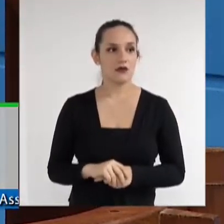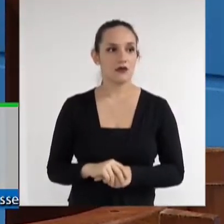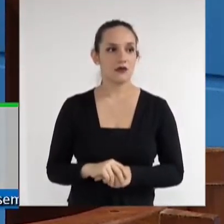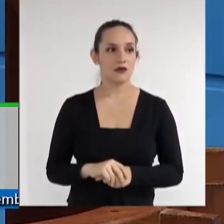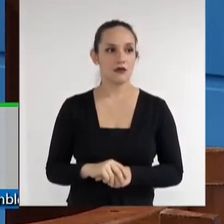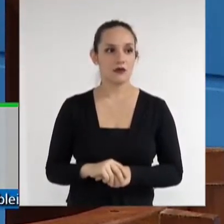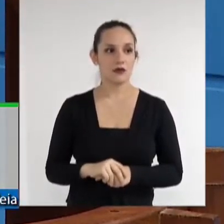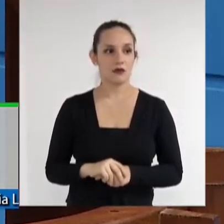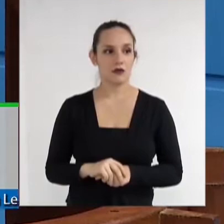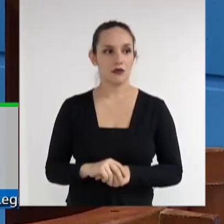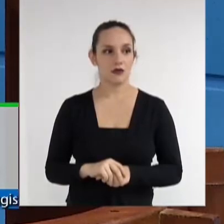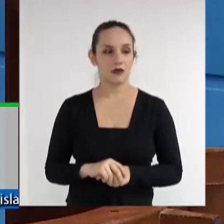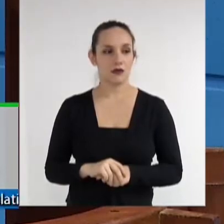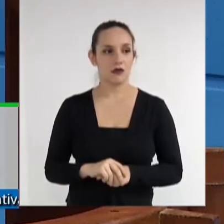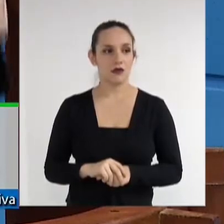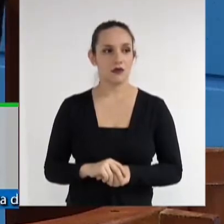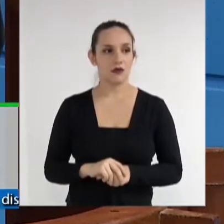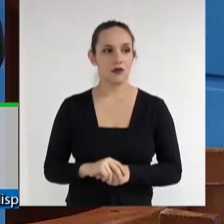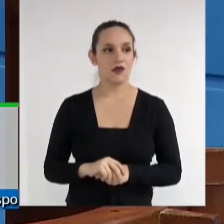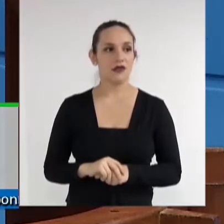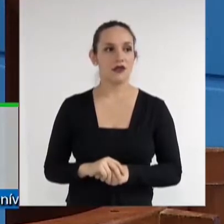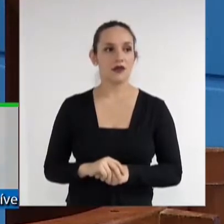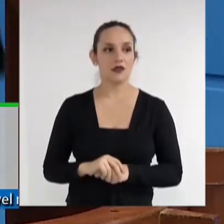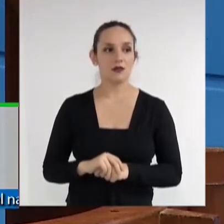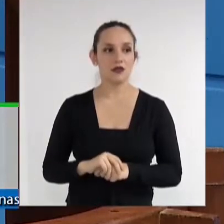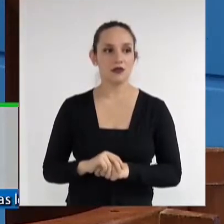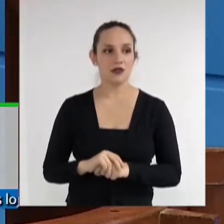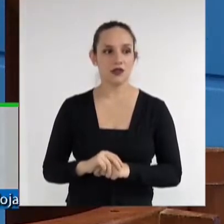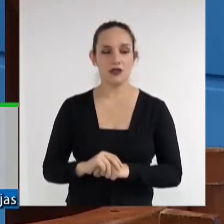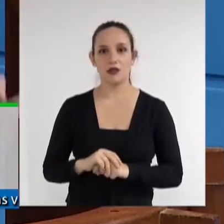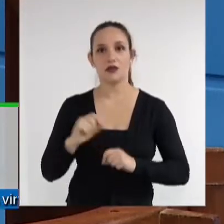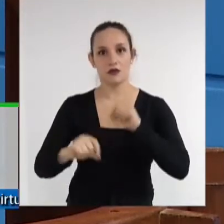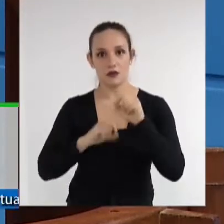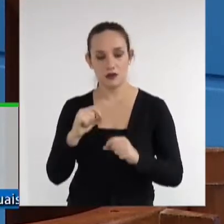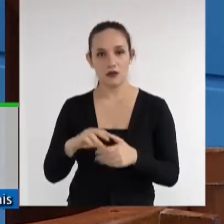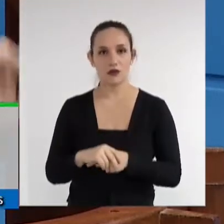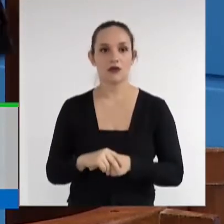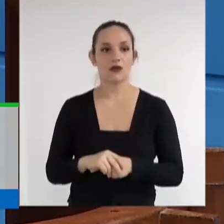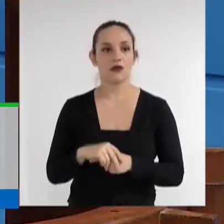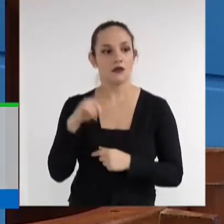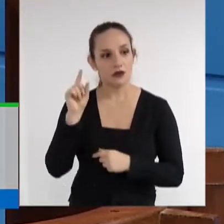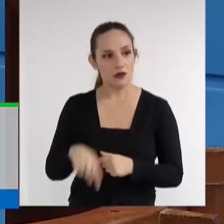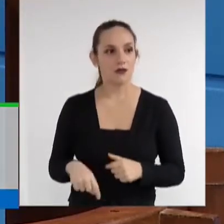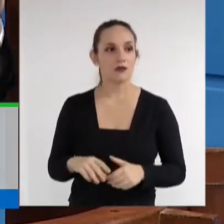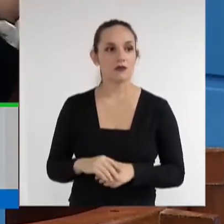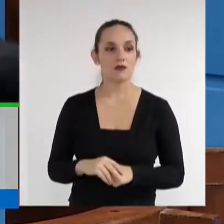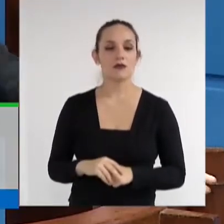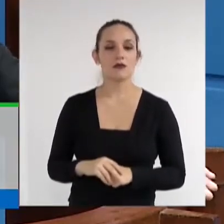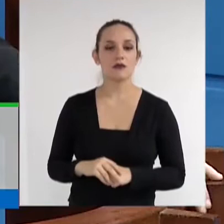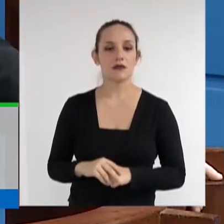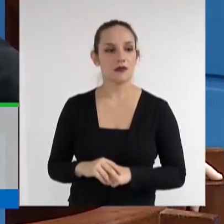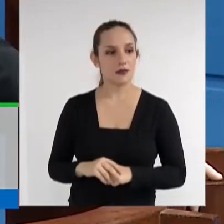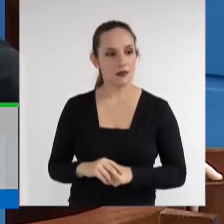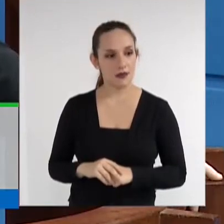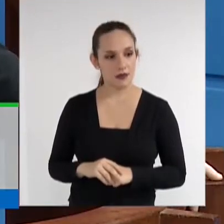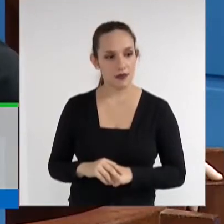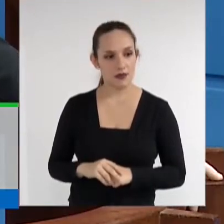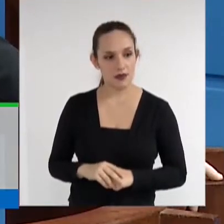que priorizassem as áreas sociais, os investimentos em infraestrutura para alavancar o crescimento econômico.